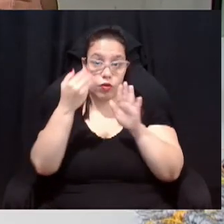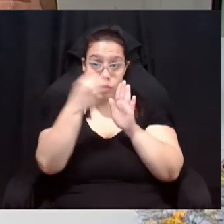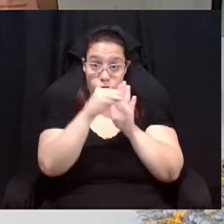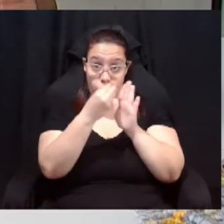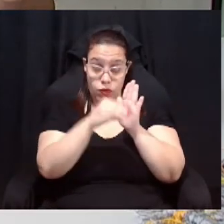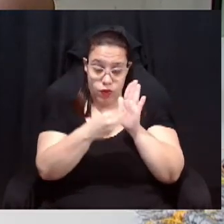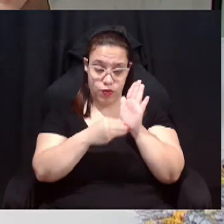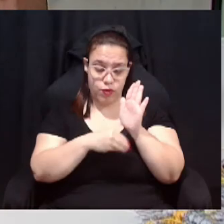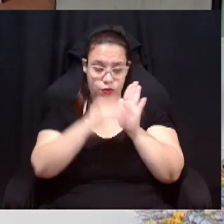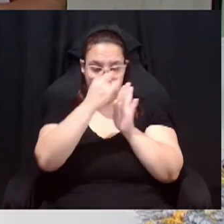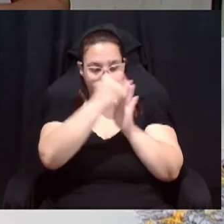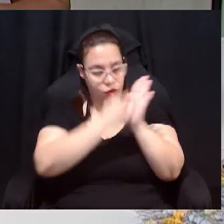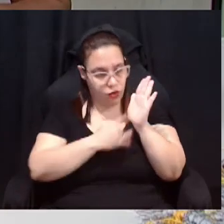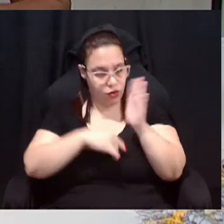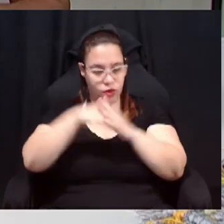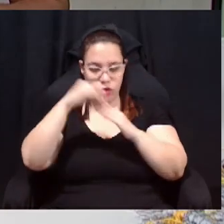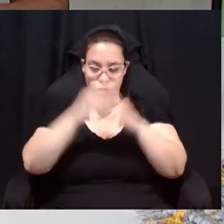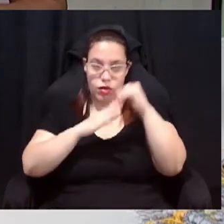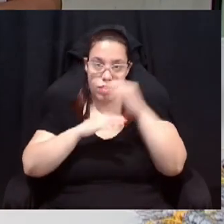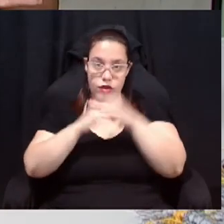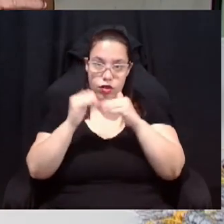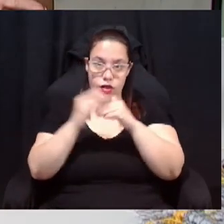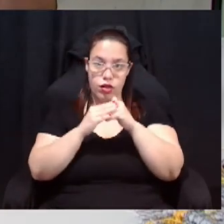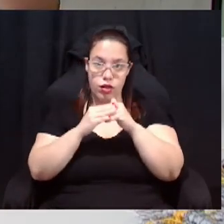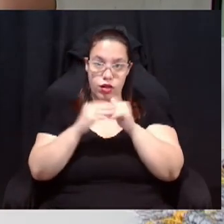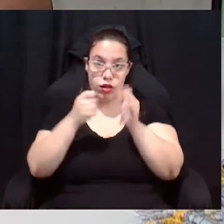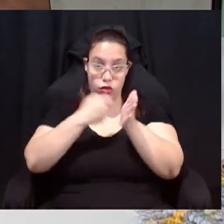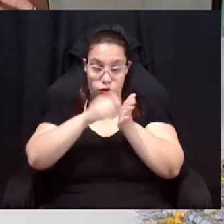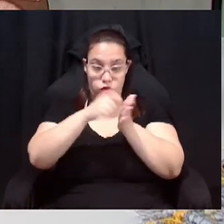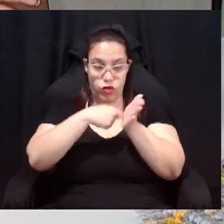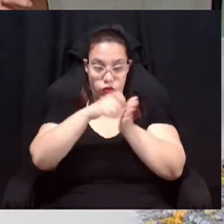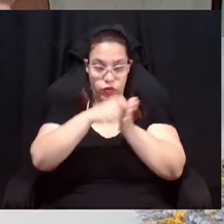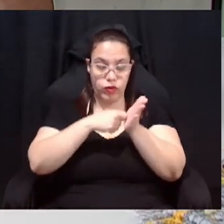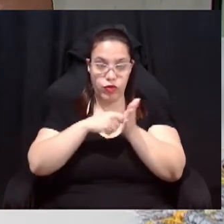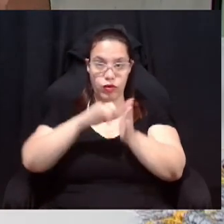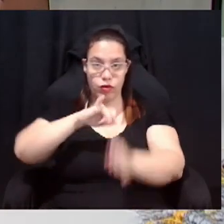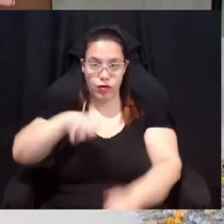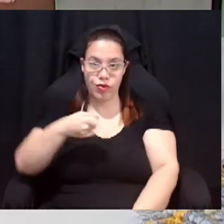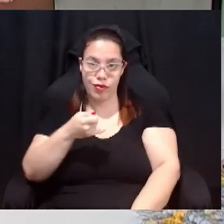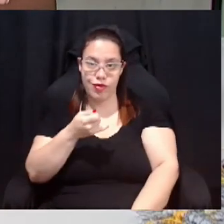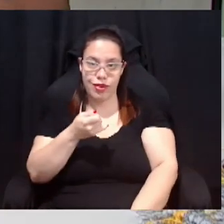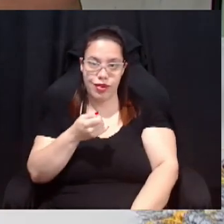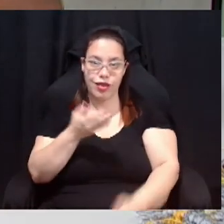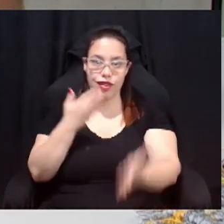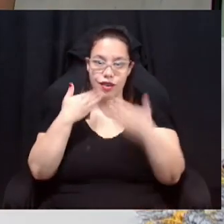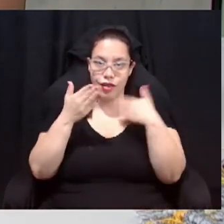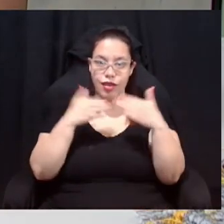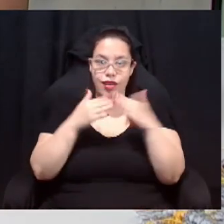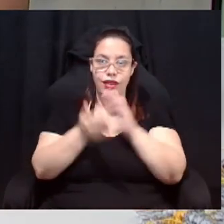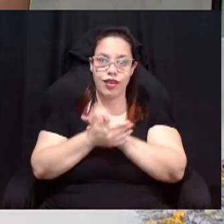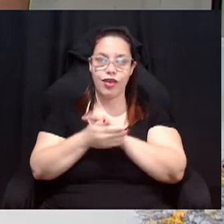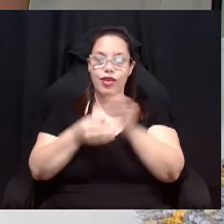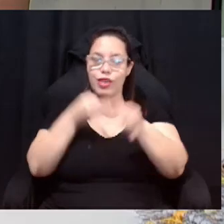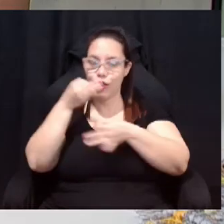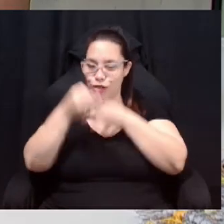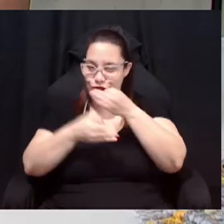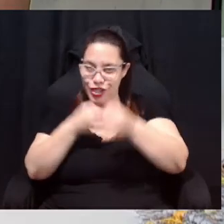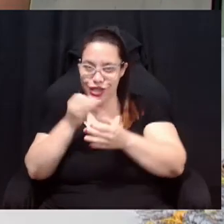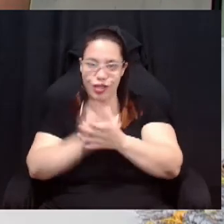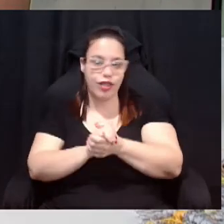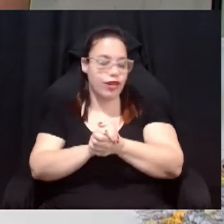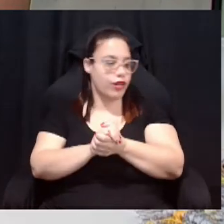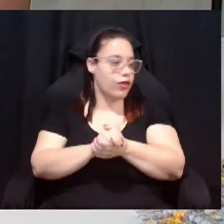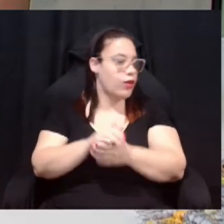lista do material vou deixar no descritivo, aproveita e comente, dê sugestões.